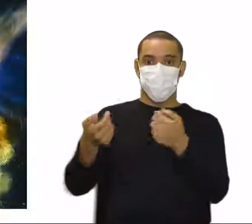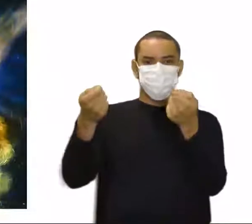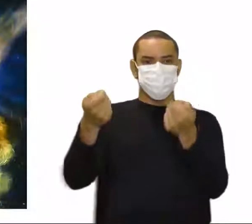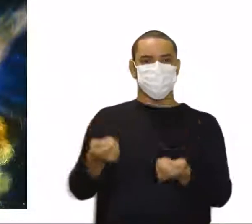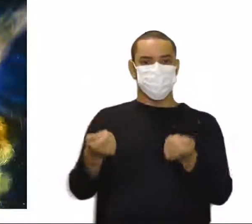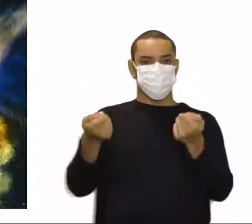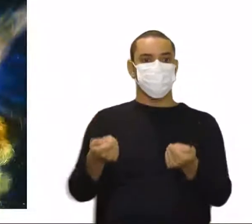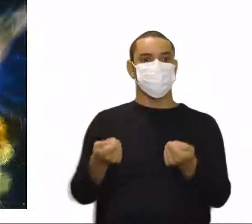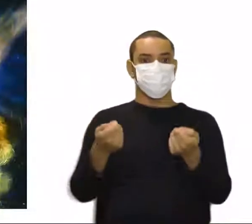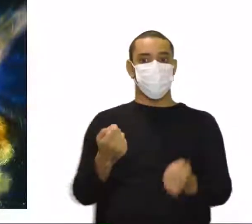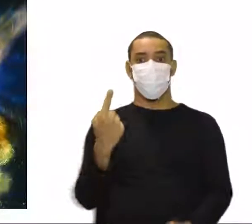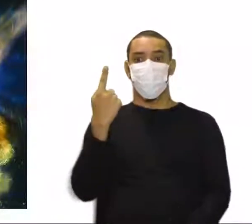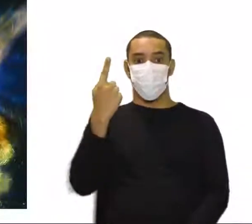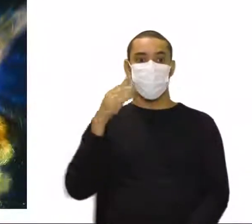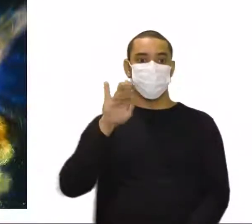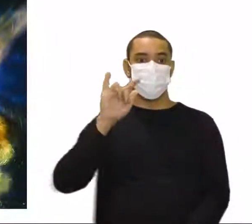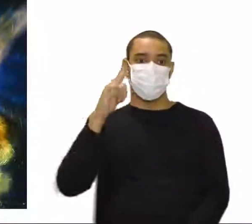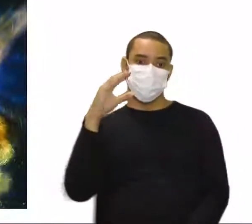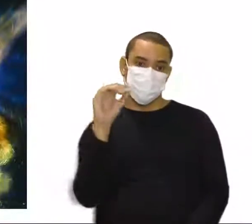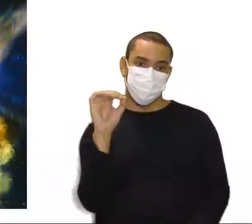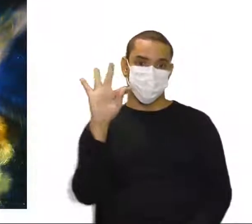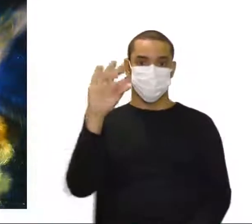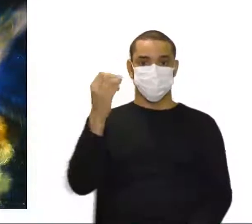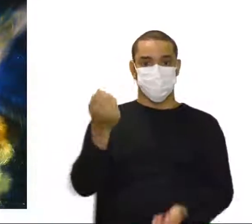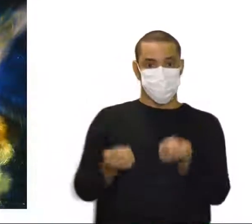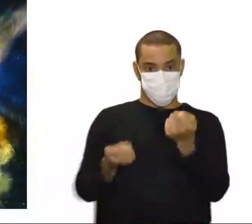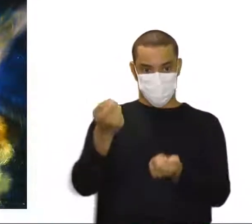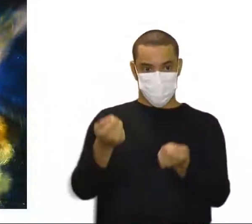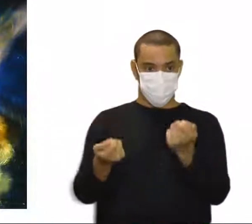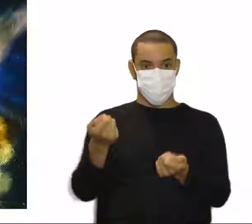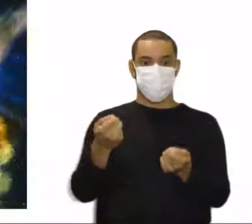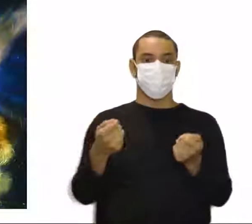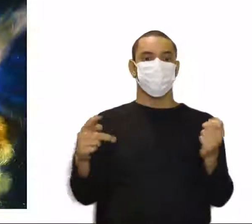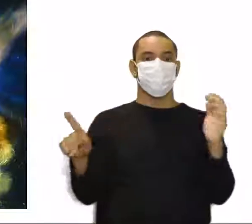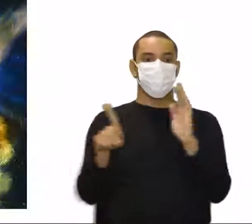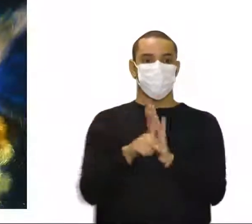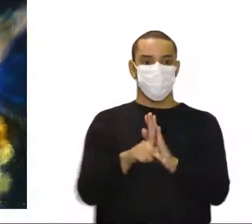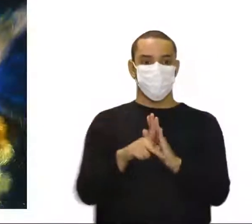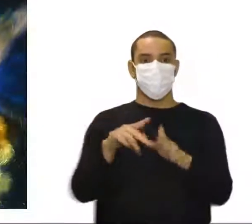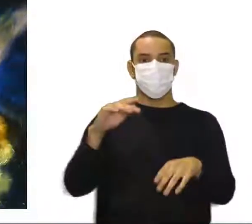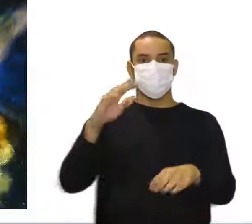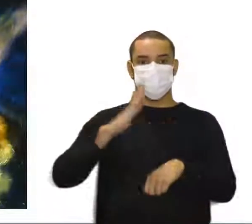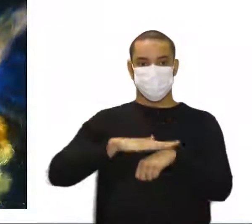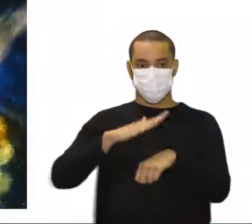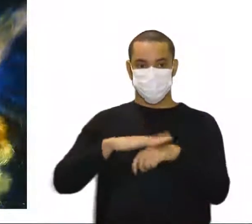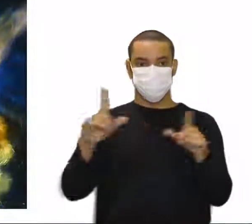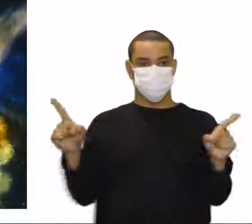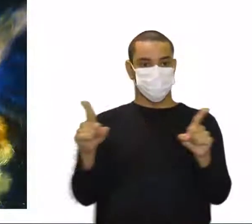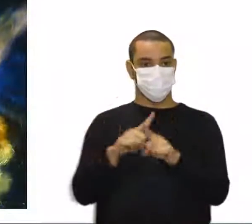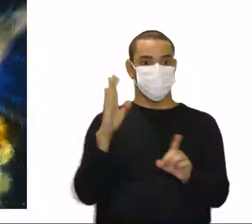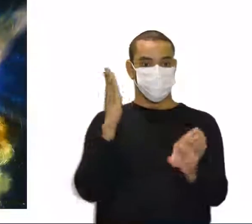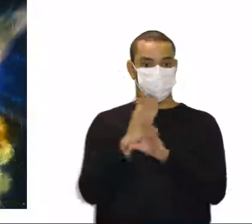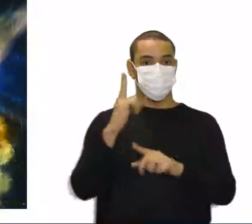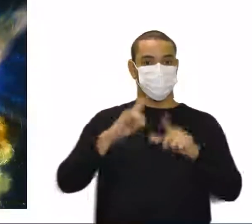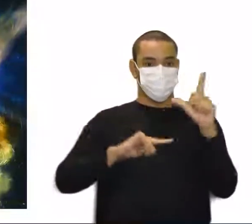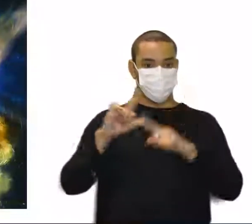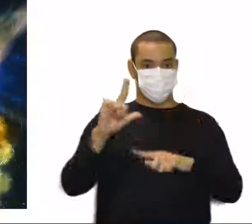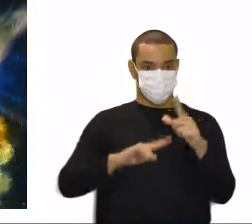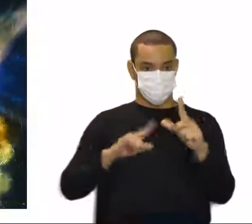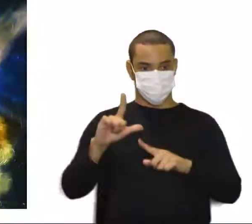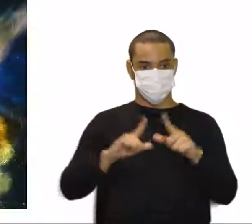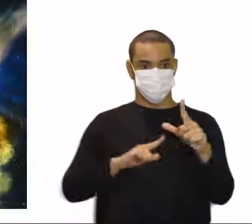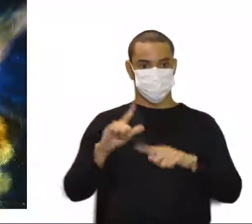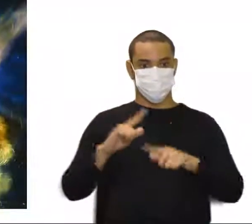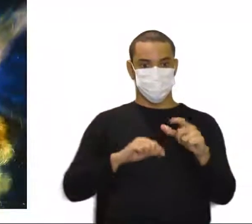pesa 1 bilhão de toneladas e o tecido do espaço-tempo se distorce quando essas estrelas se